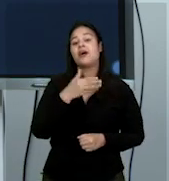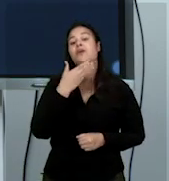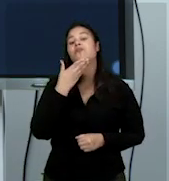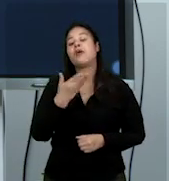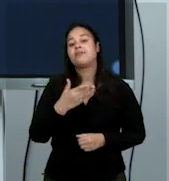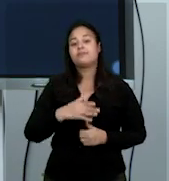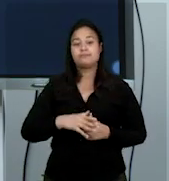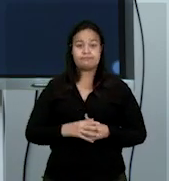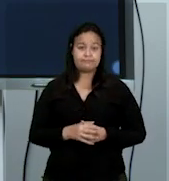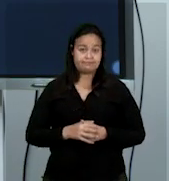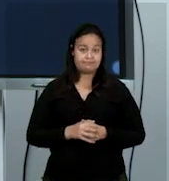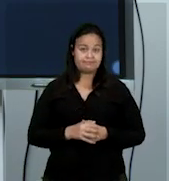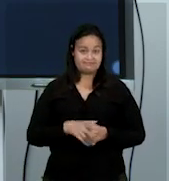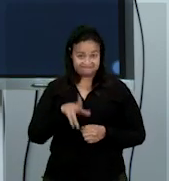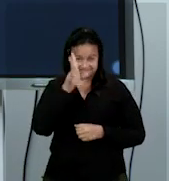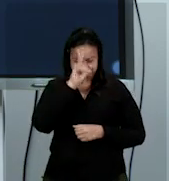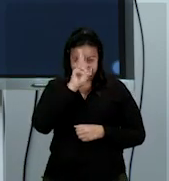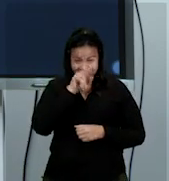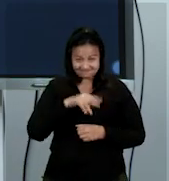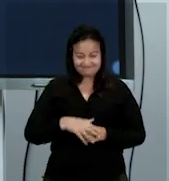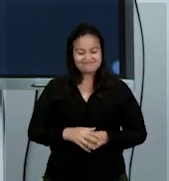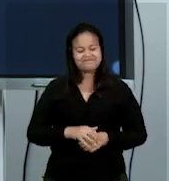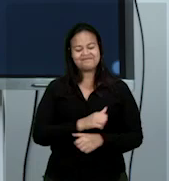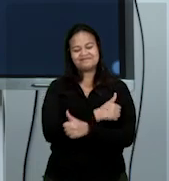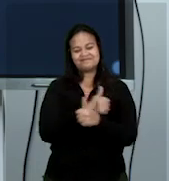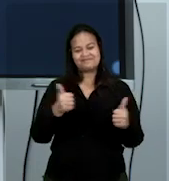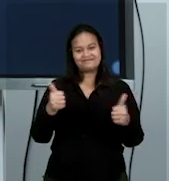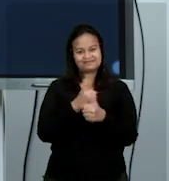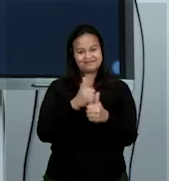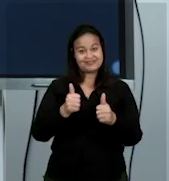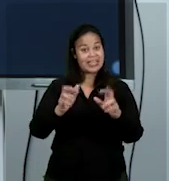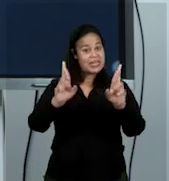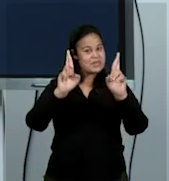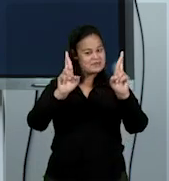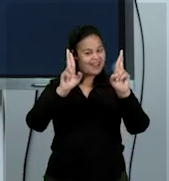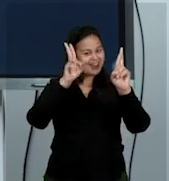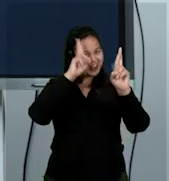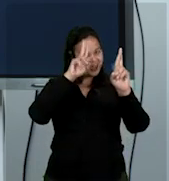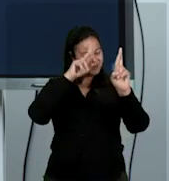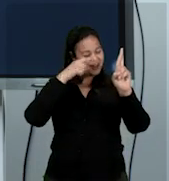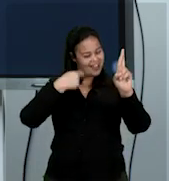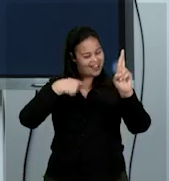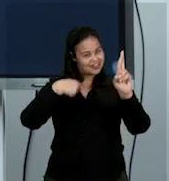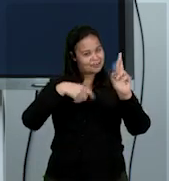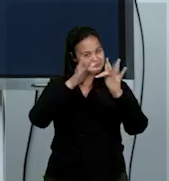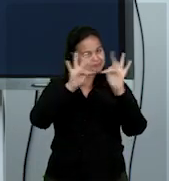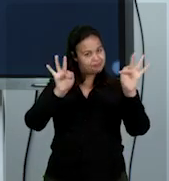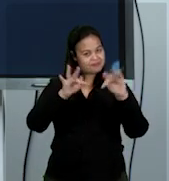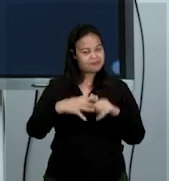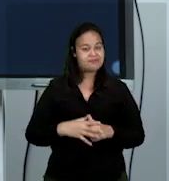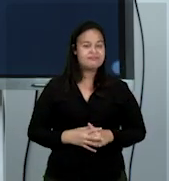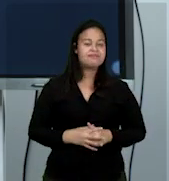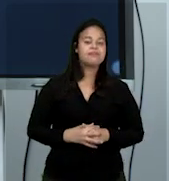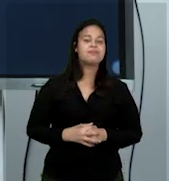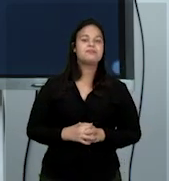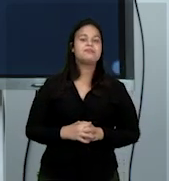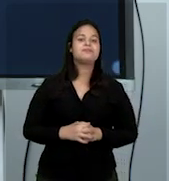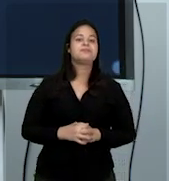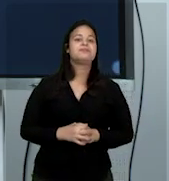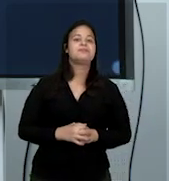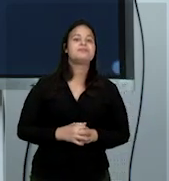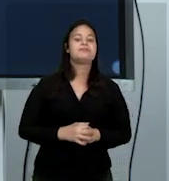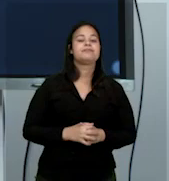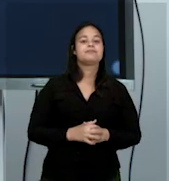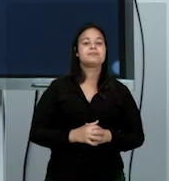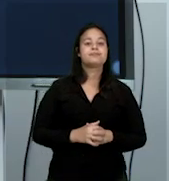posso usar? Lembrou? Muito bem, espero que você tenha lembrado aí a fórmula direitinho. Vamos lá. Então, ó, a